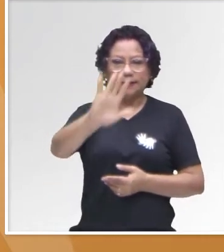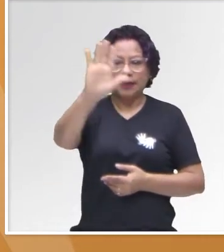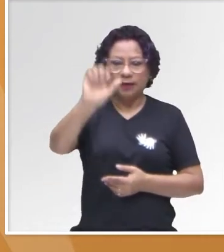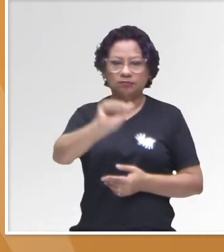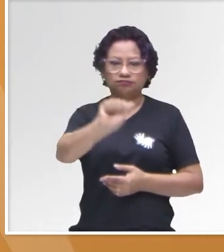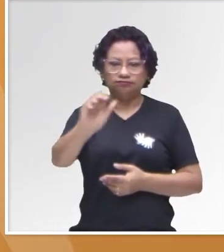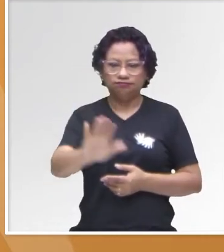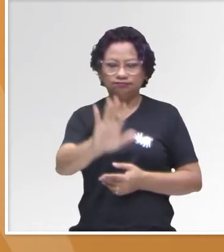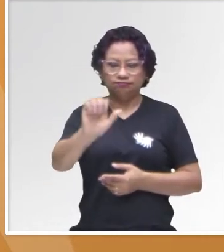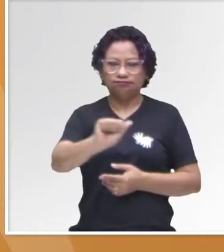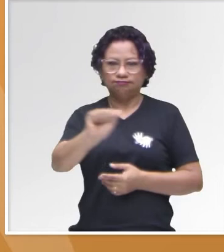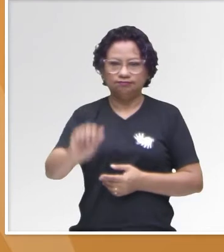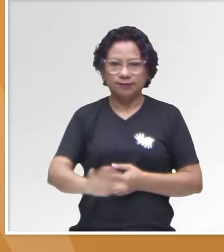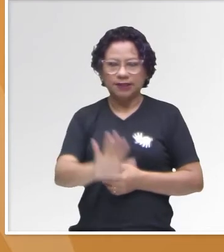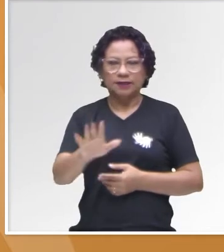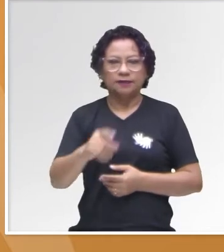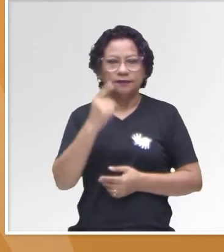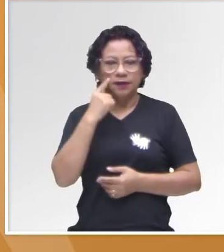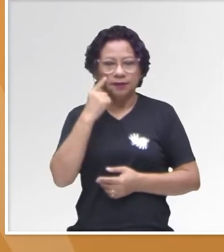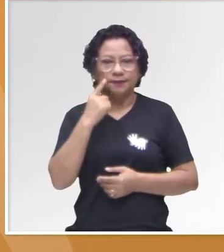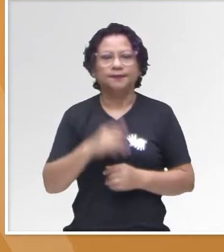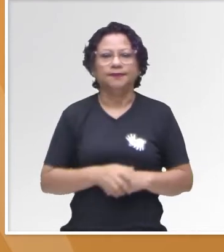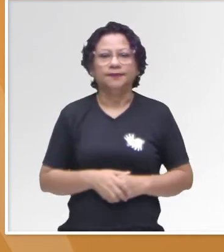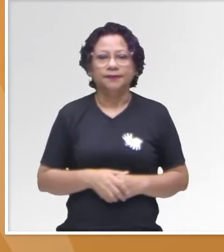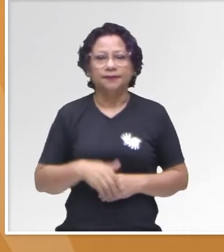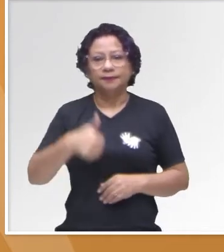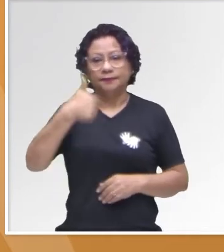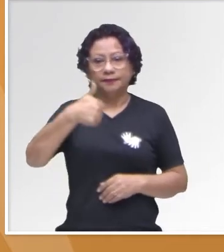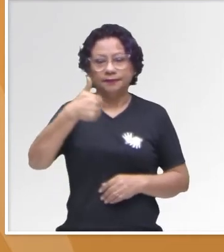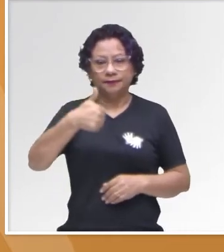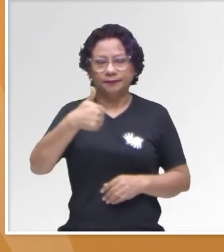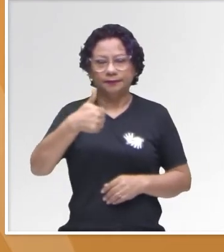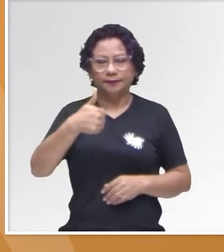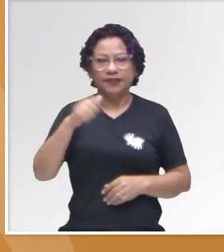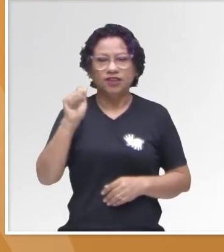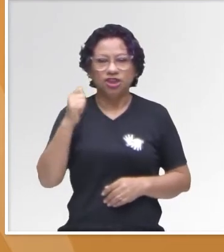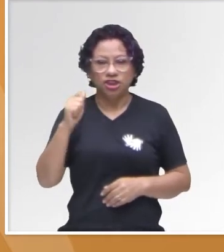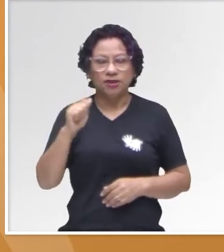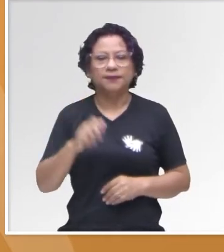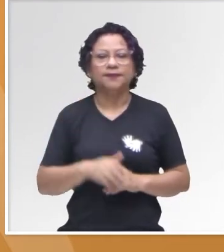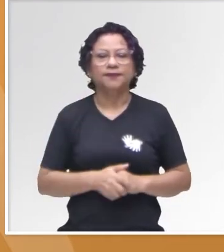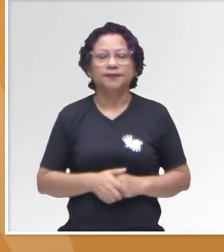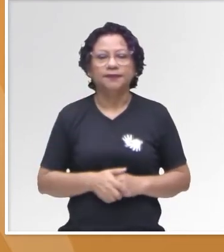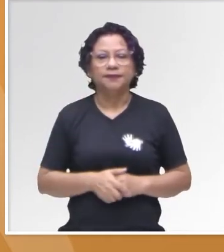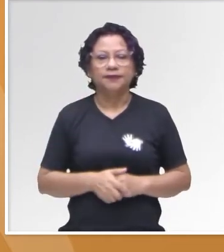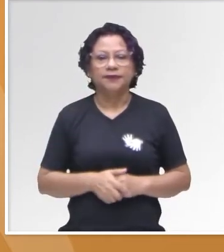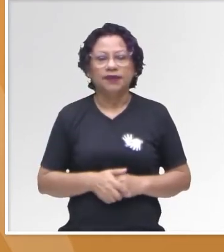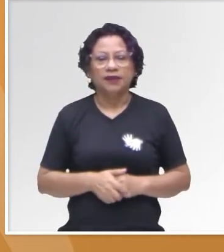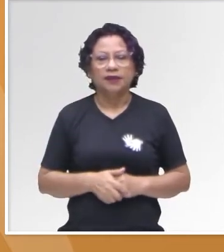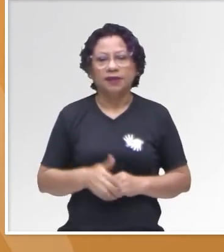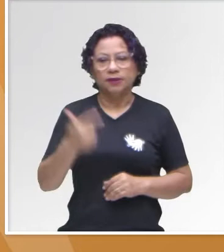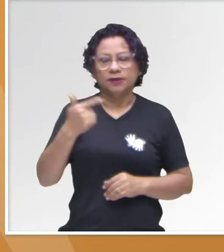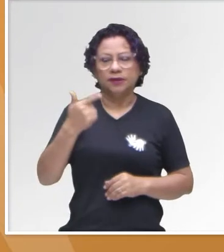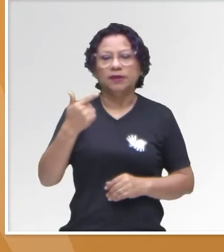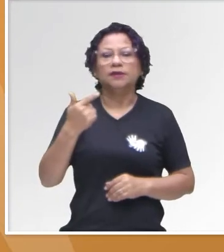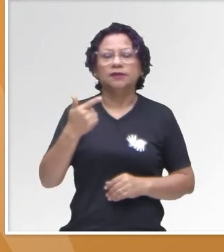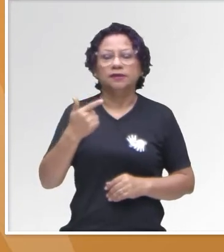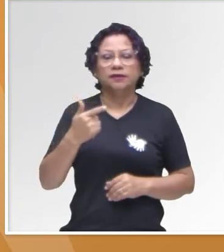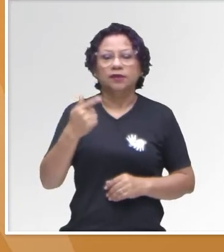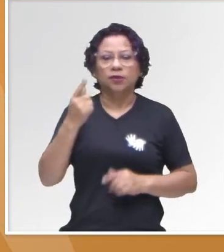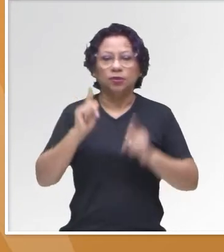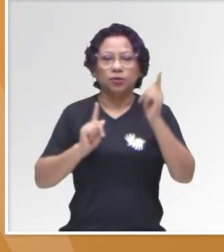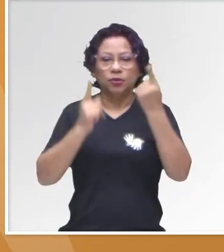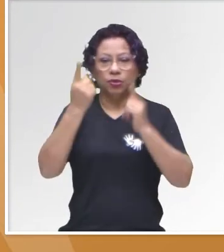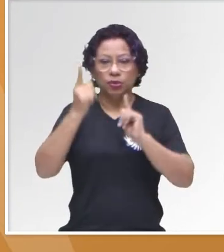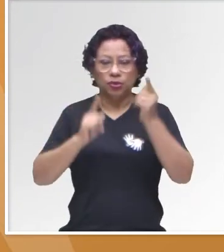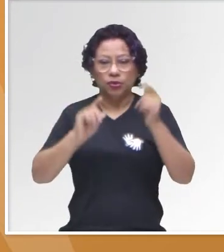é o caso de Buenos Aires, ali na Argentina. Aí eu tenho também aqui na América do Sul, Santiago, ali no Chile, né? A gente tem